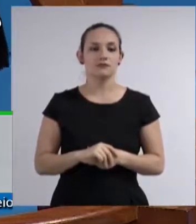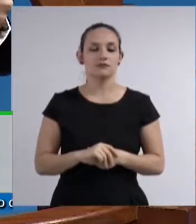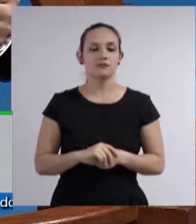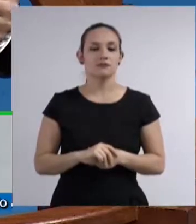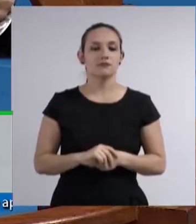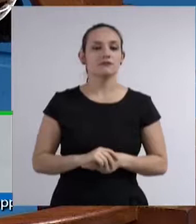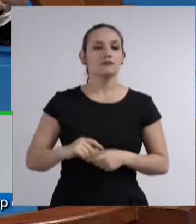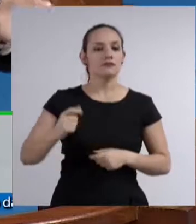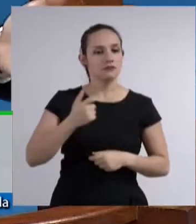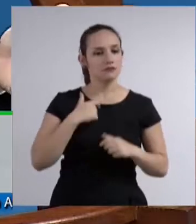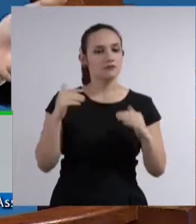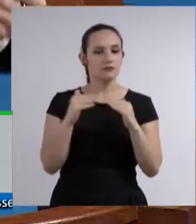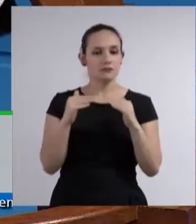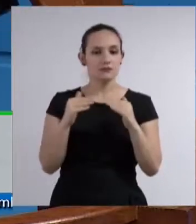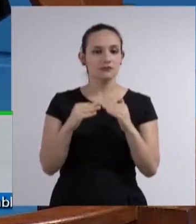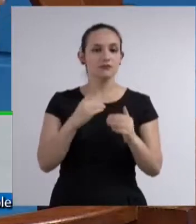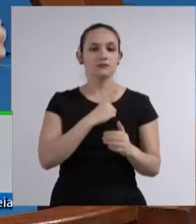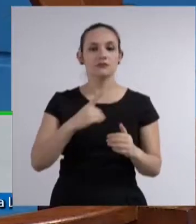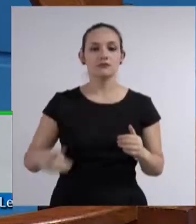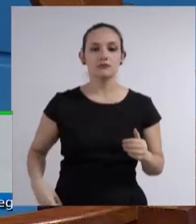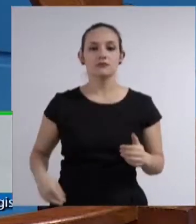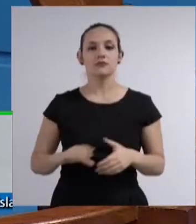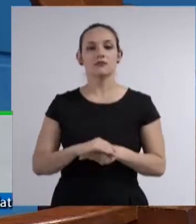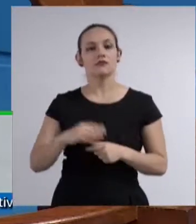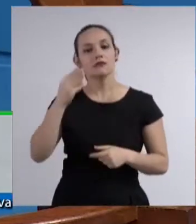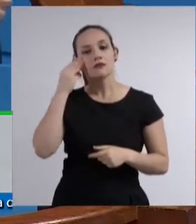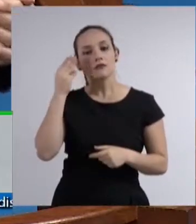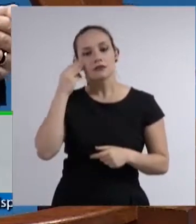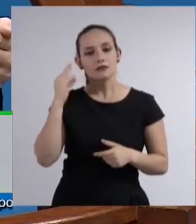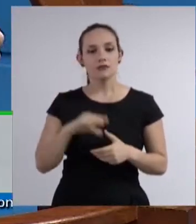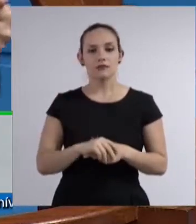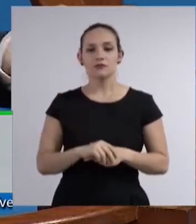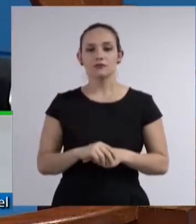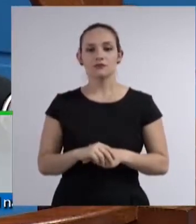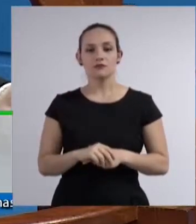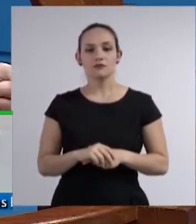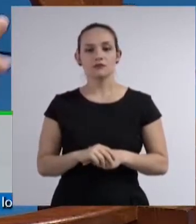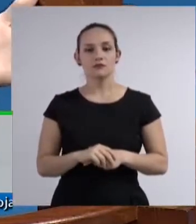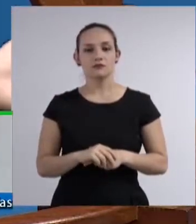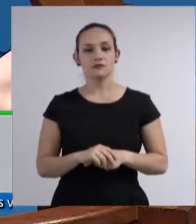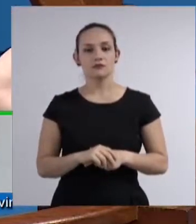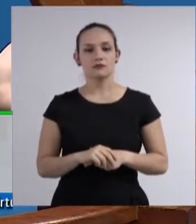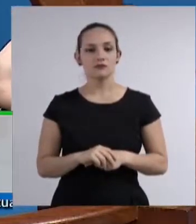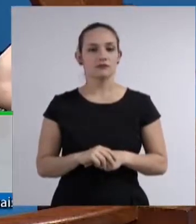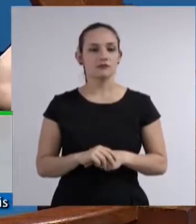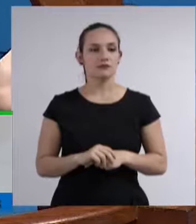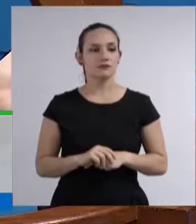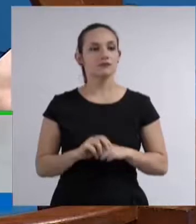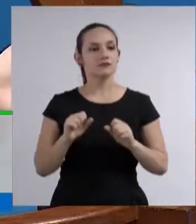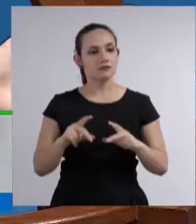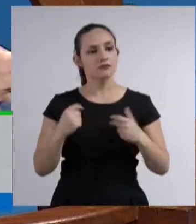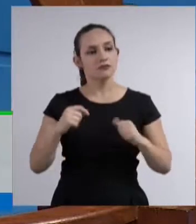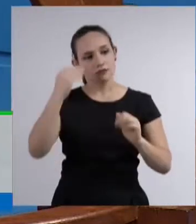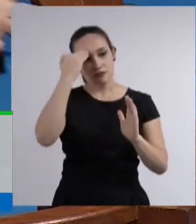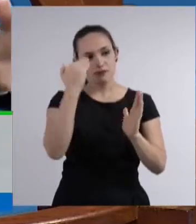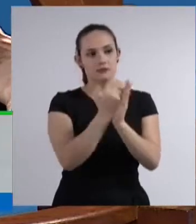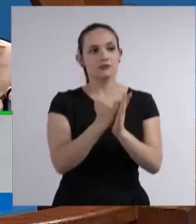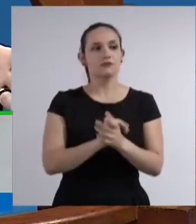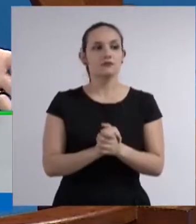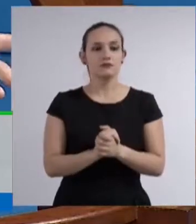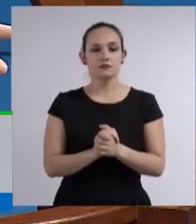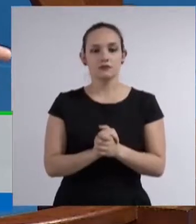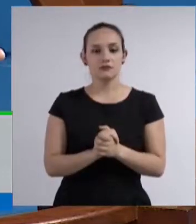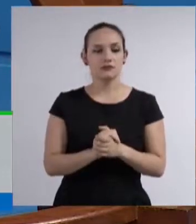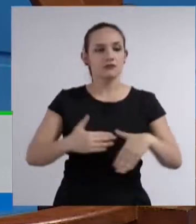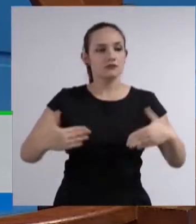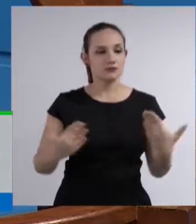nós, concordo com a deputada Mara, né, quando ela disse, há uma decisão judicial, tem que ser cumprida, né? Nós estamos